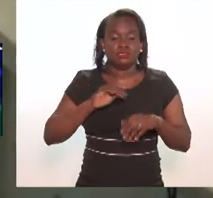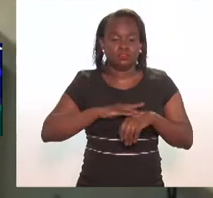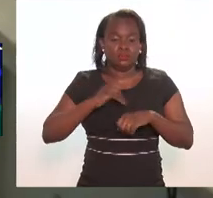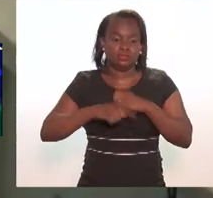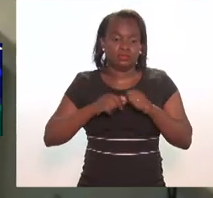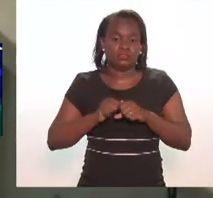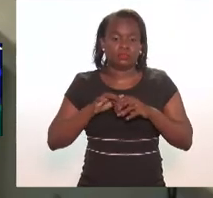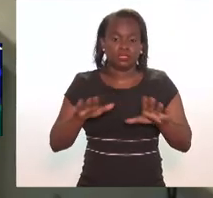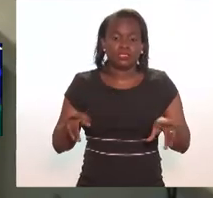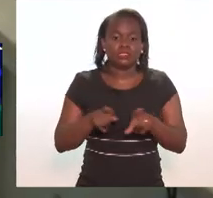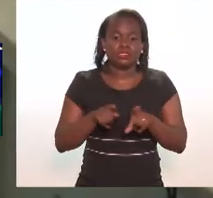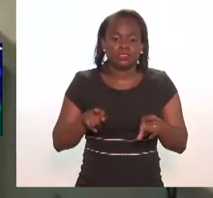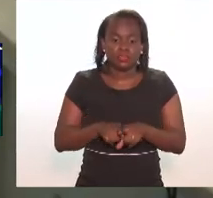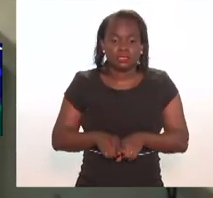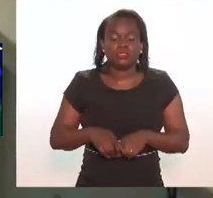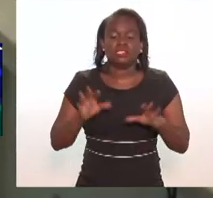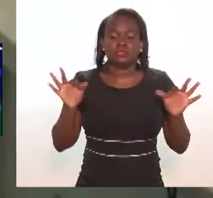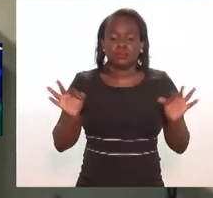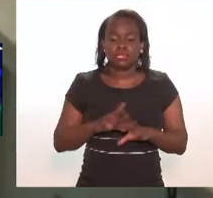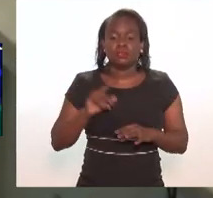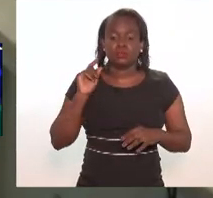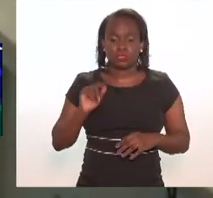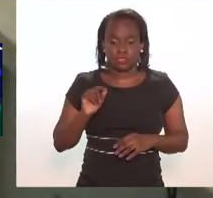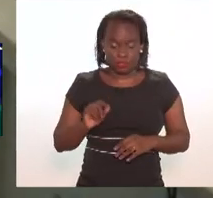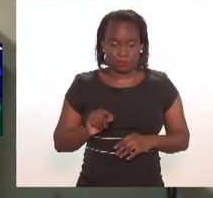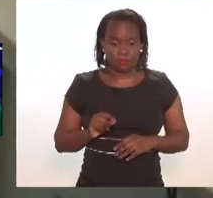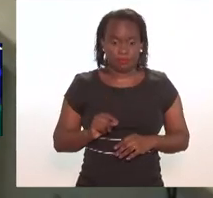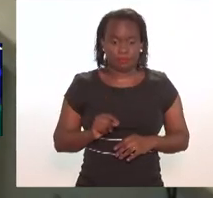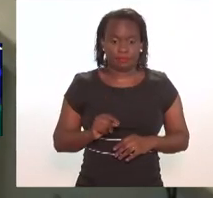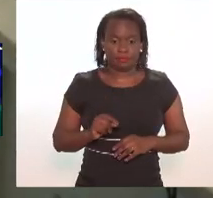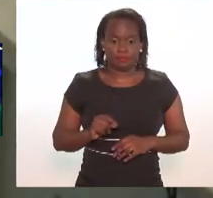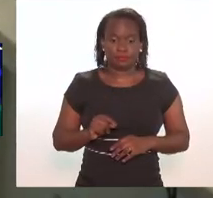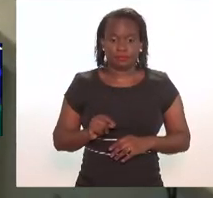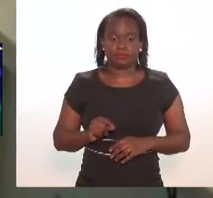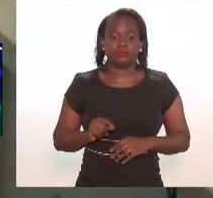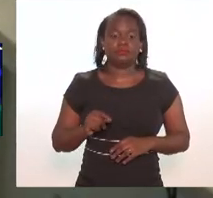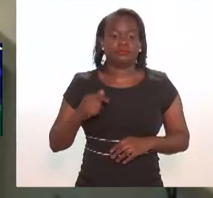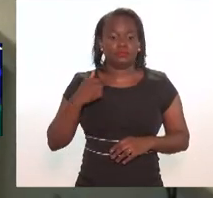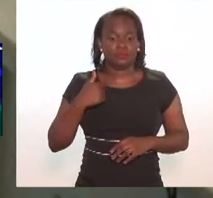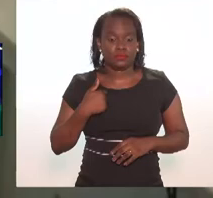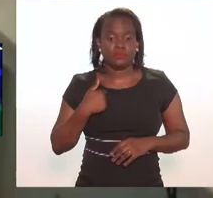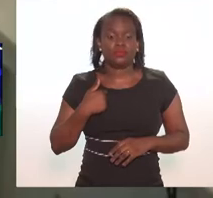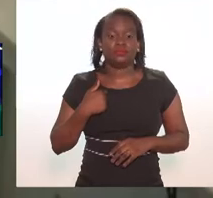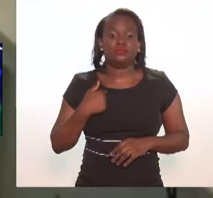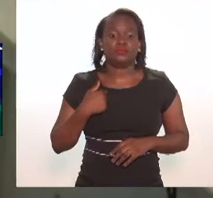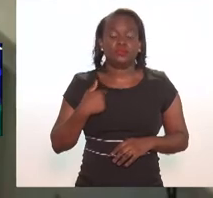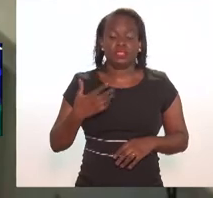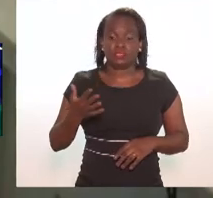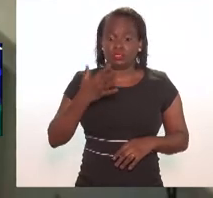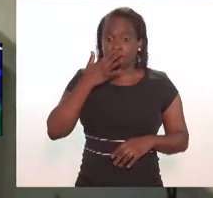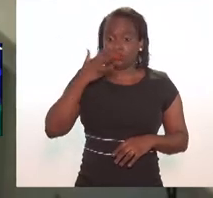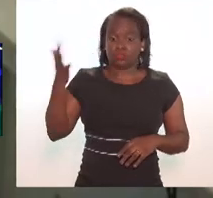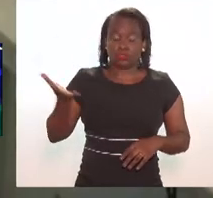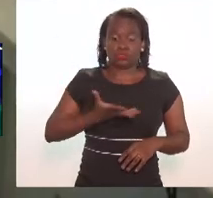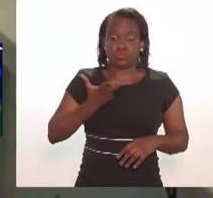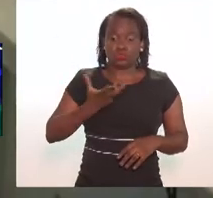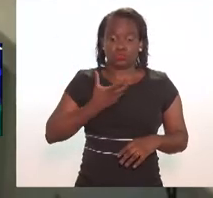pandemia. E, para concluir, senhora presidente, eu estou